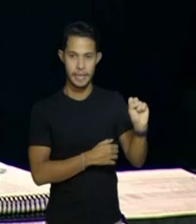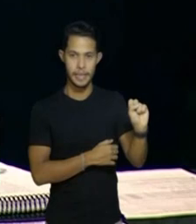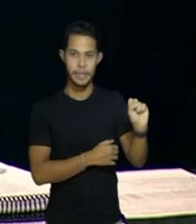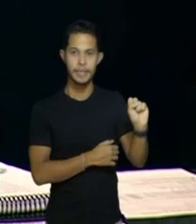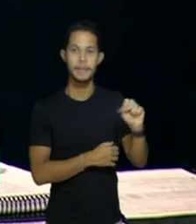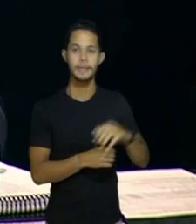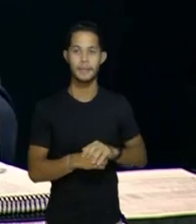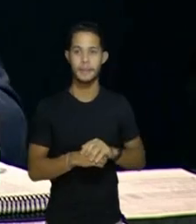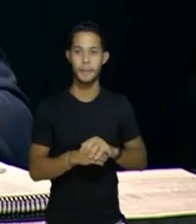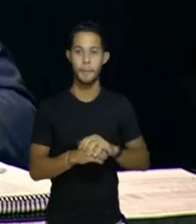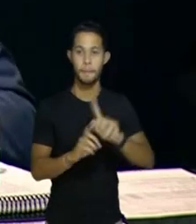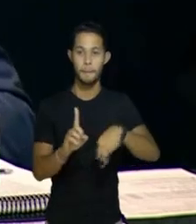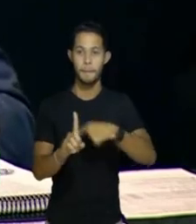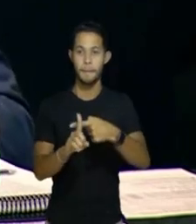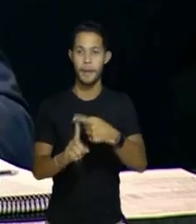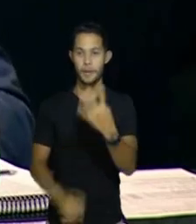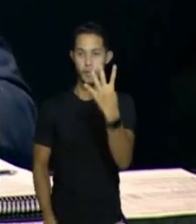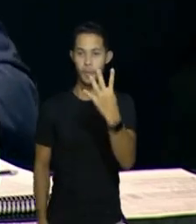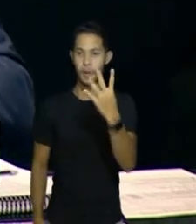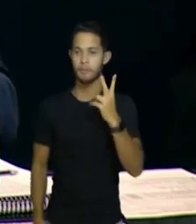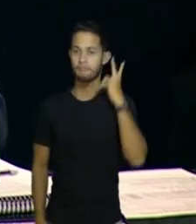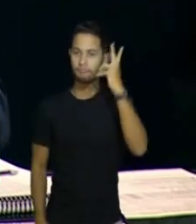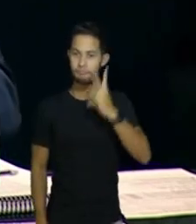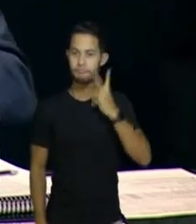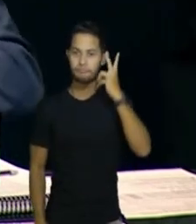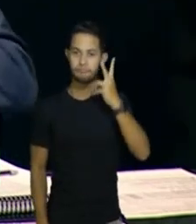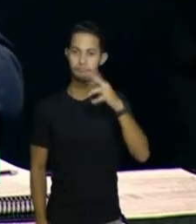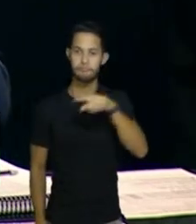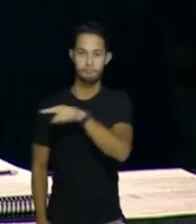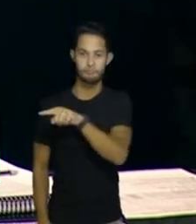quatro vereadores. Sejam todos bem-vindos.